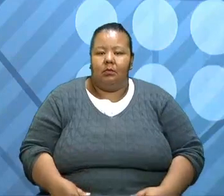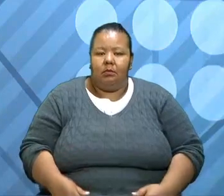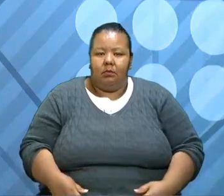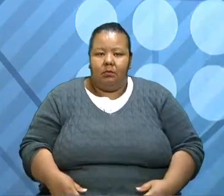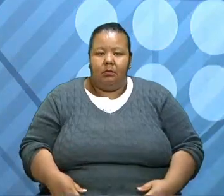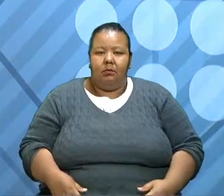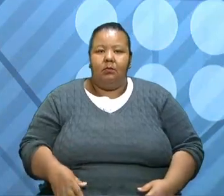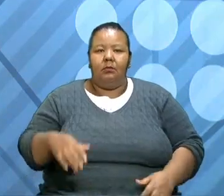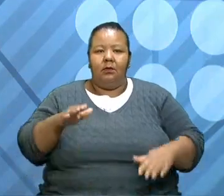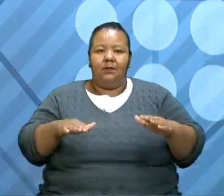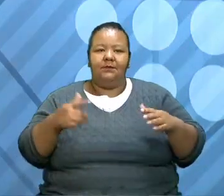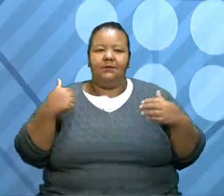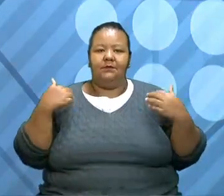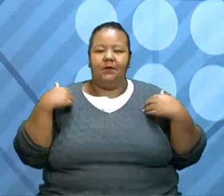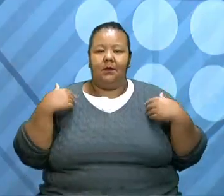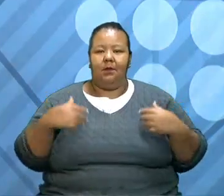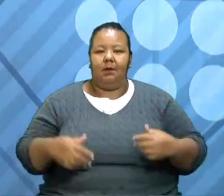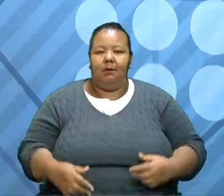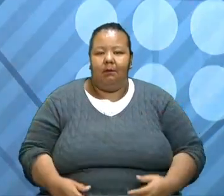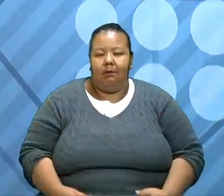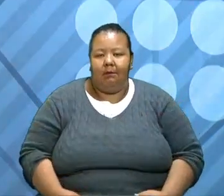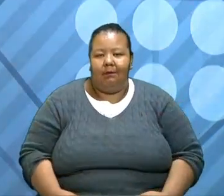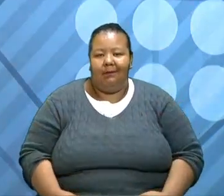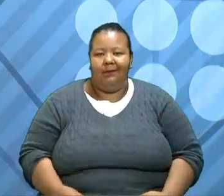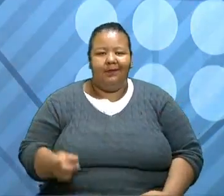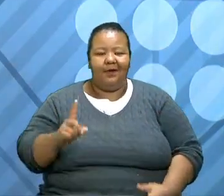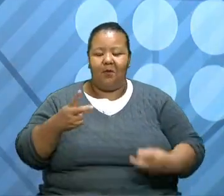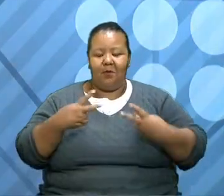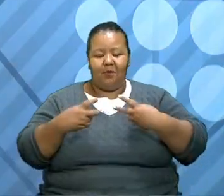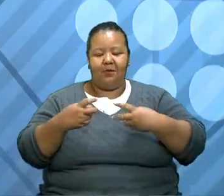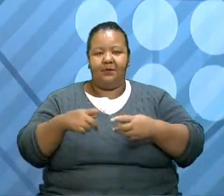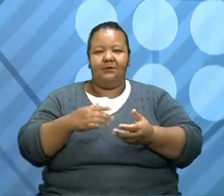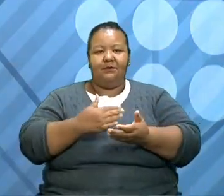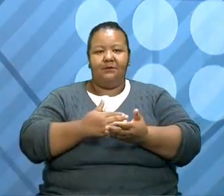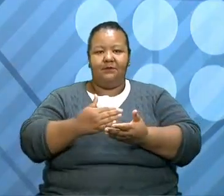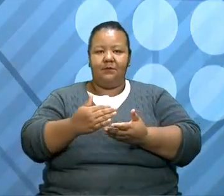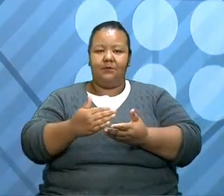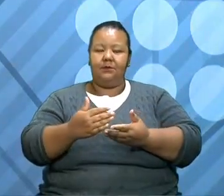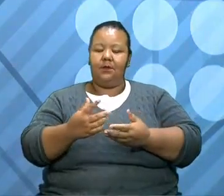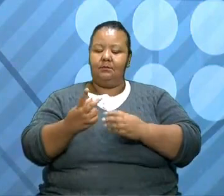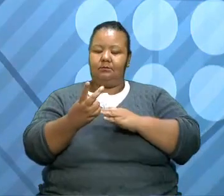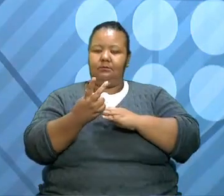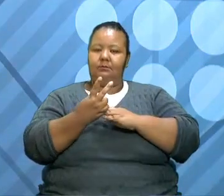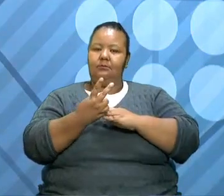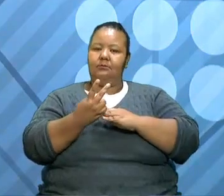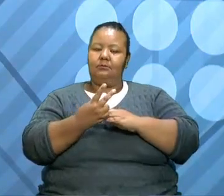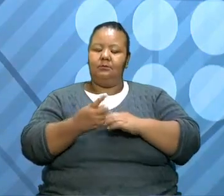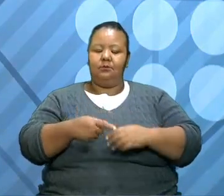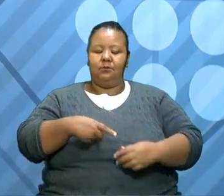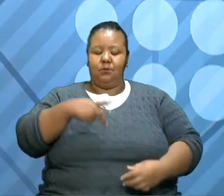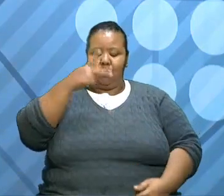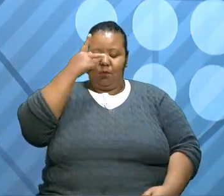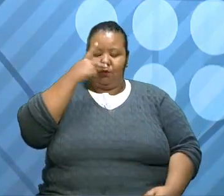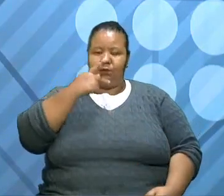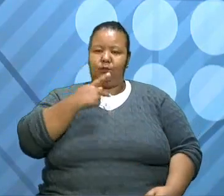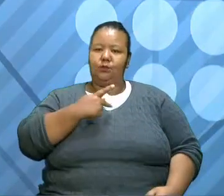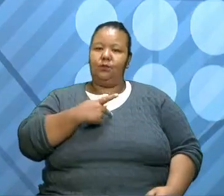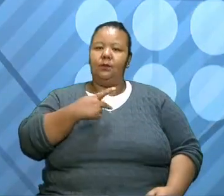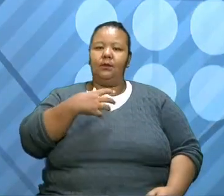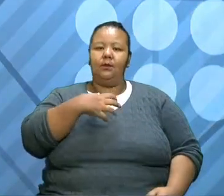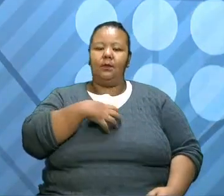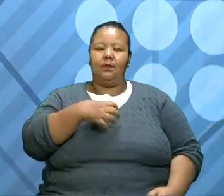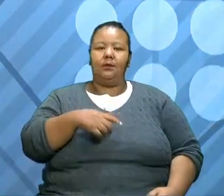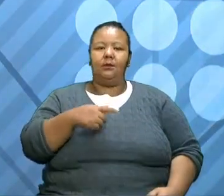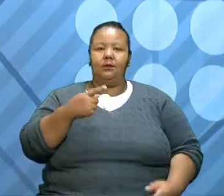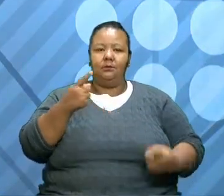você fica, porque às vezes a gente fica, né, encurvado sem querer. Então, você começar a se policiar na sua postura, a maneira como você